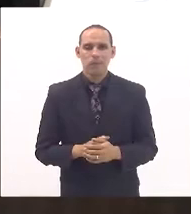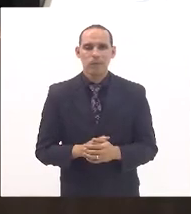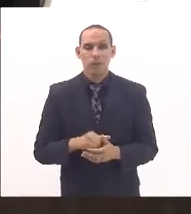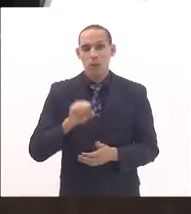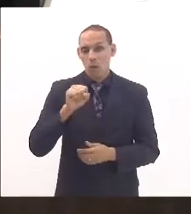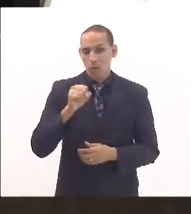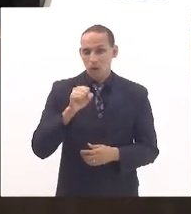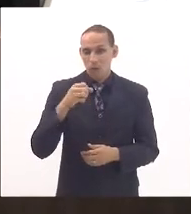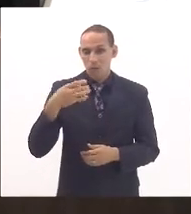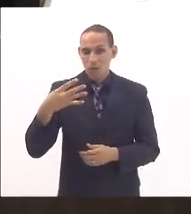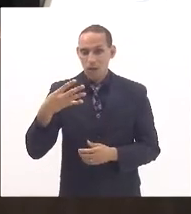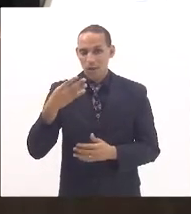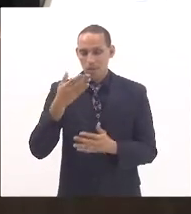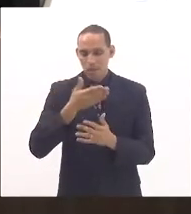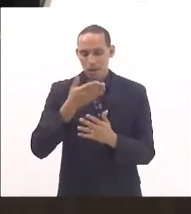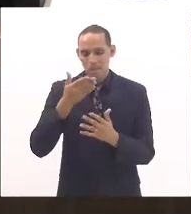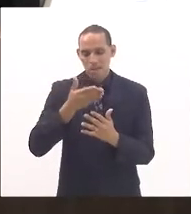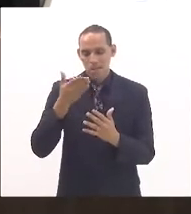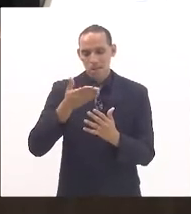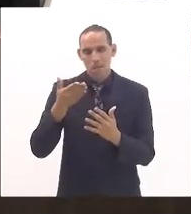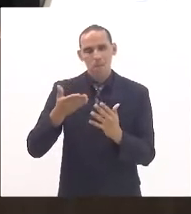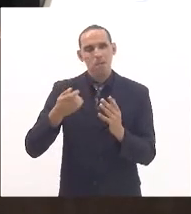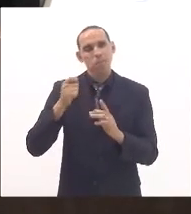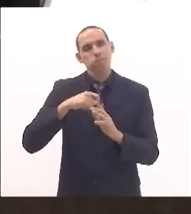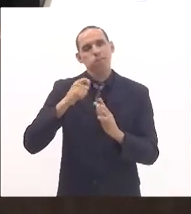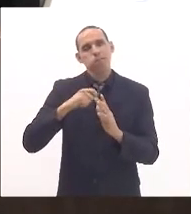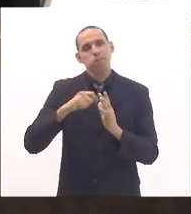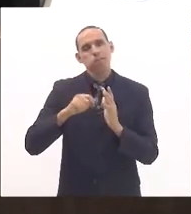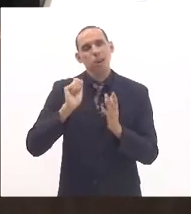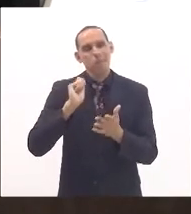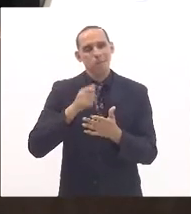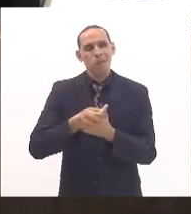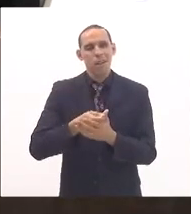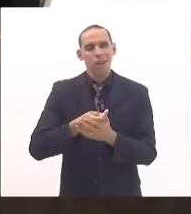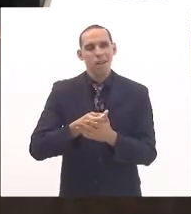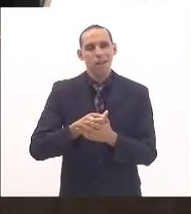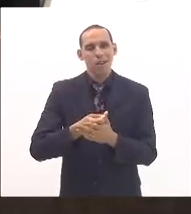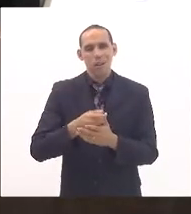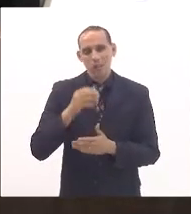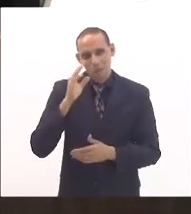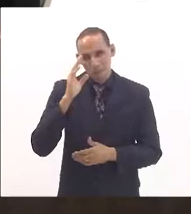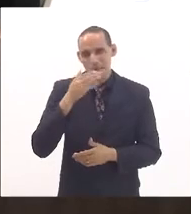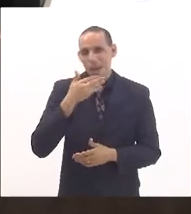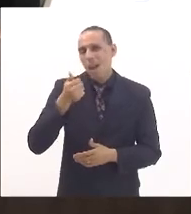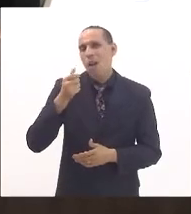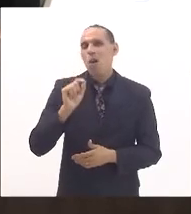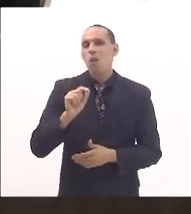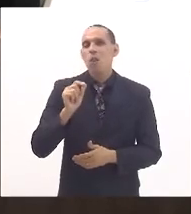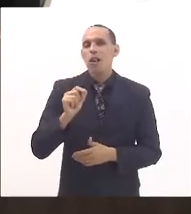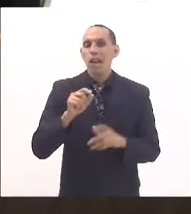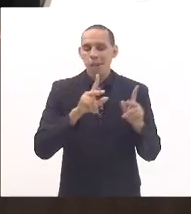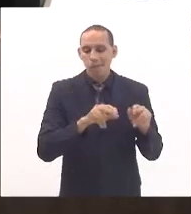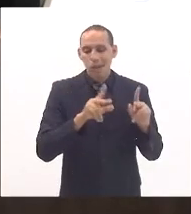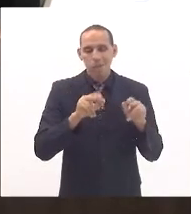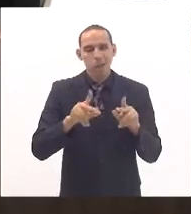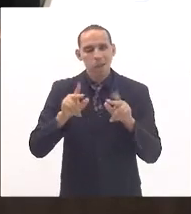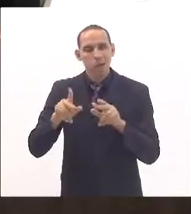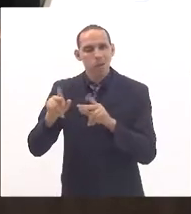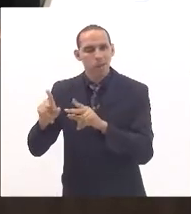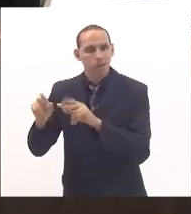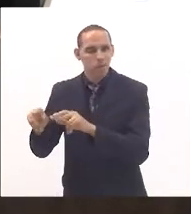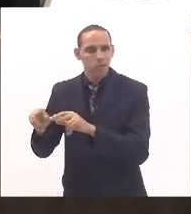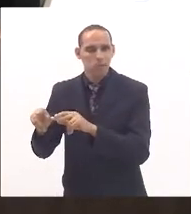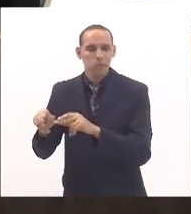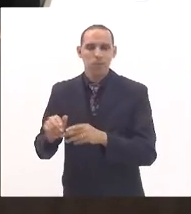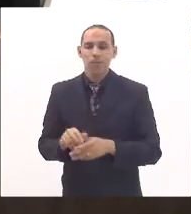84 parcelas, preferencialmente, iguais e sucessivas. Mas